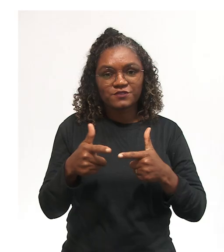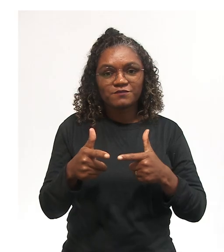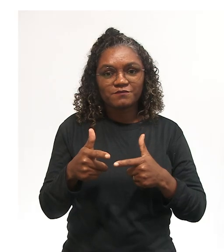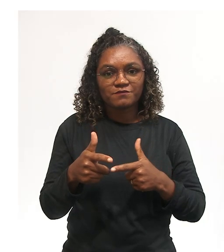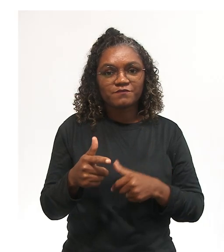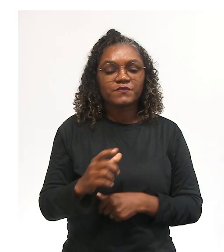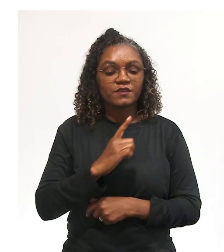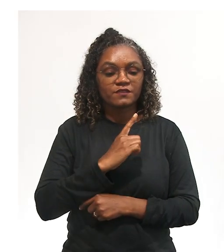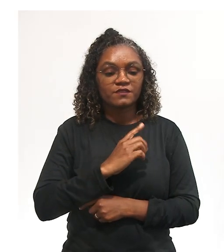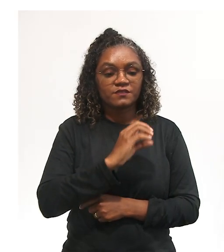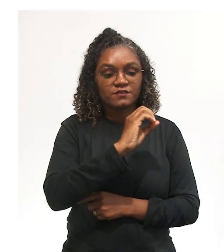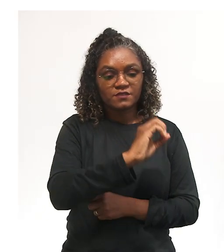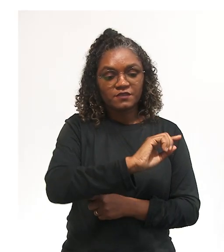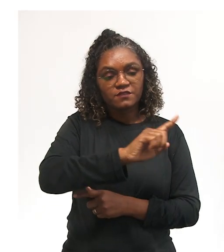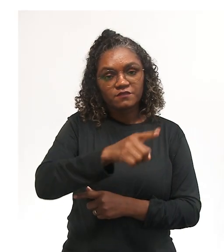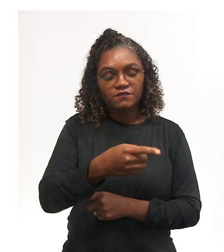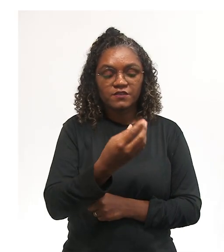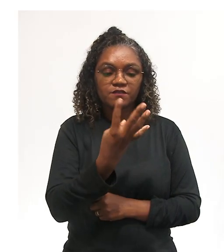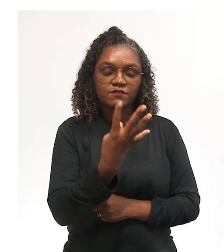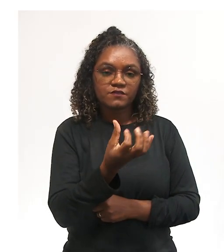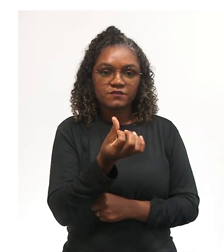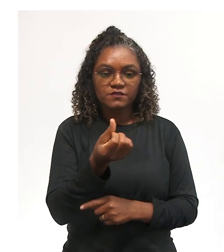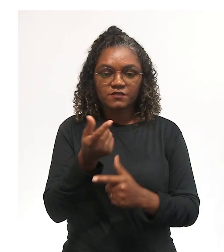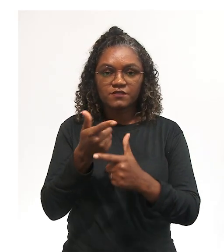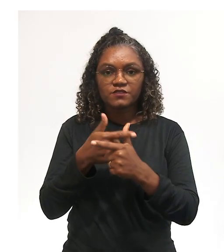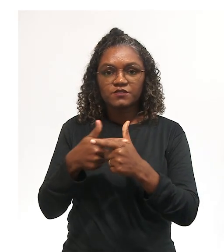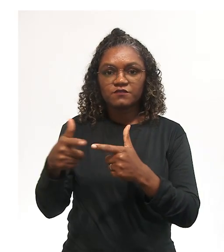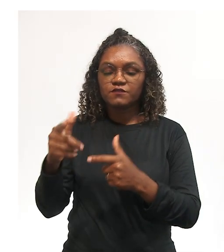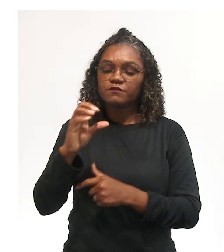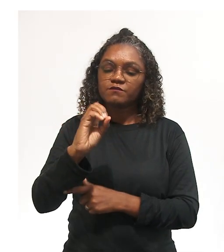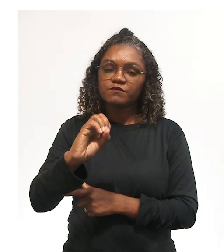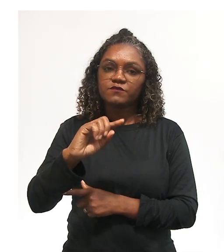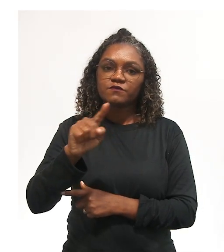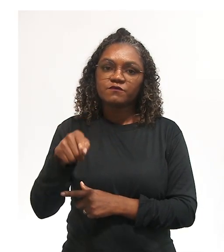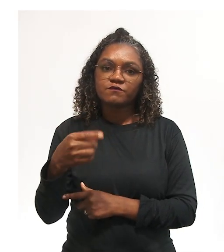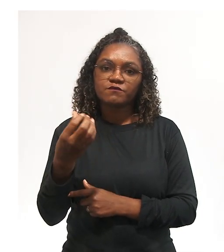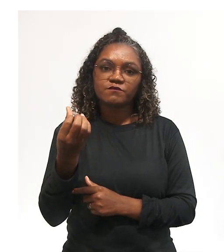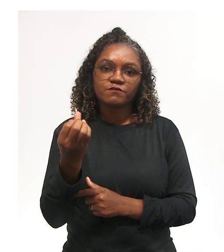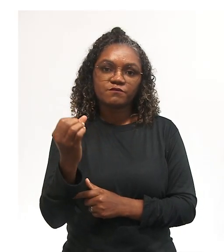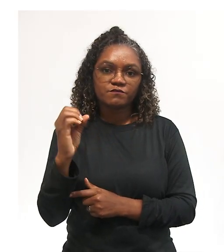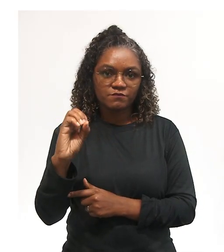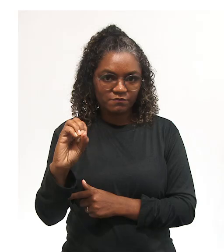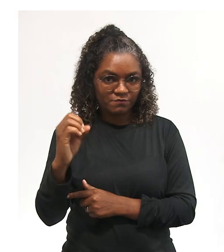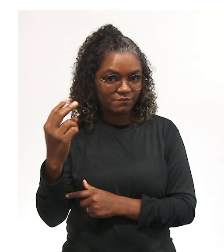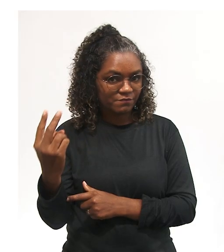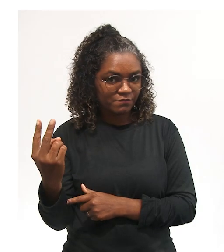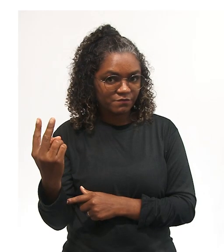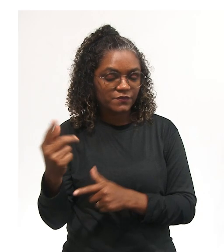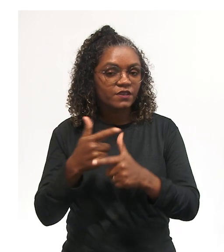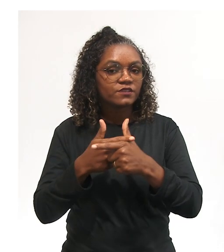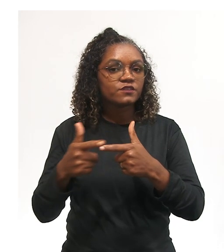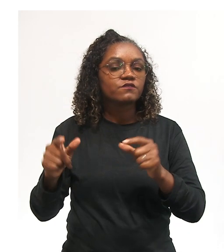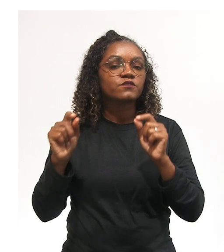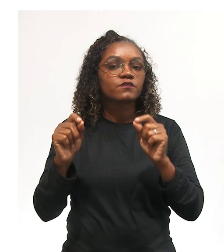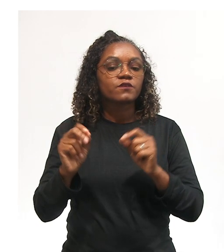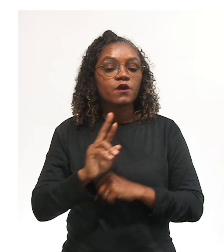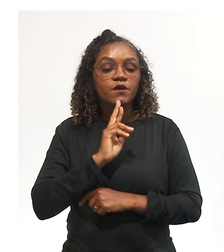divisão. 0,46 dividido por 0,02. Essa divisão vai